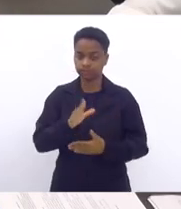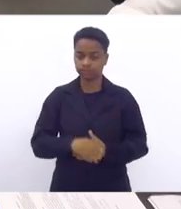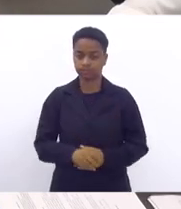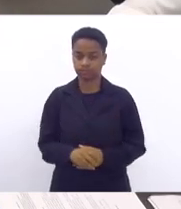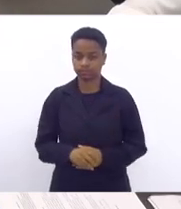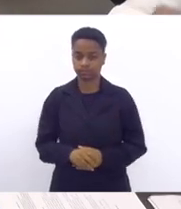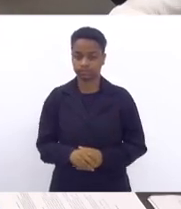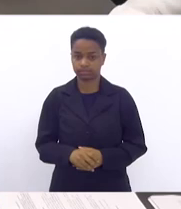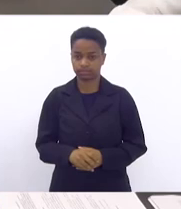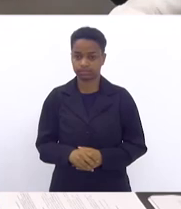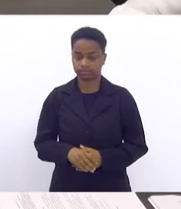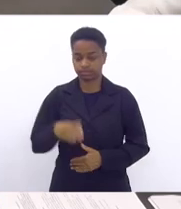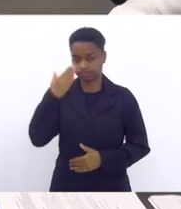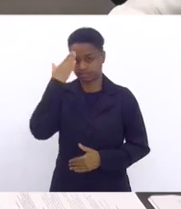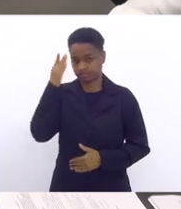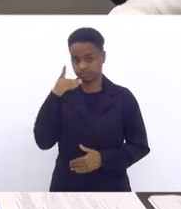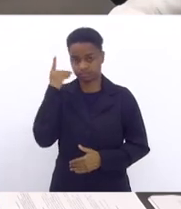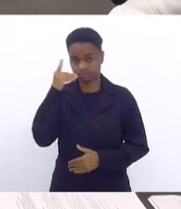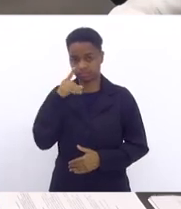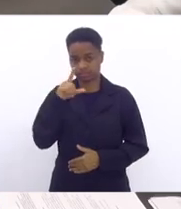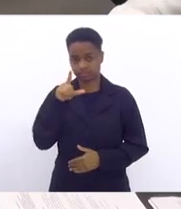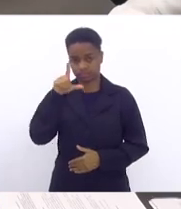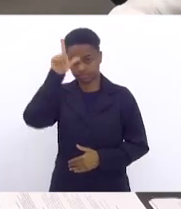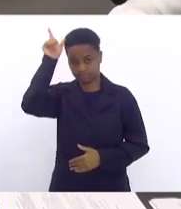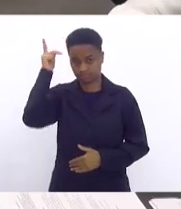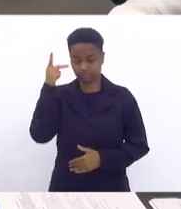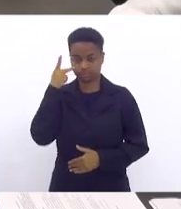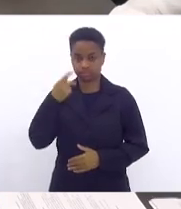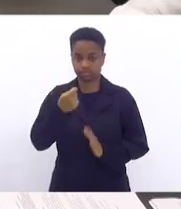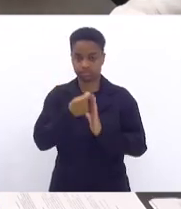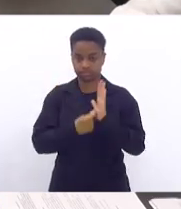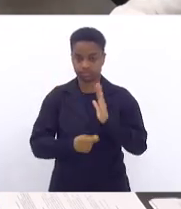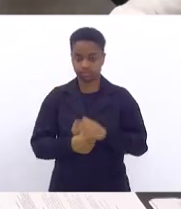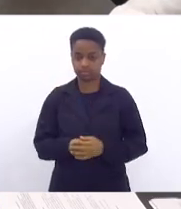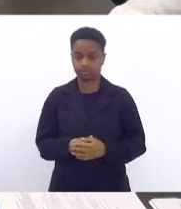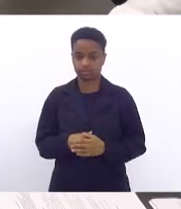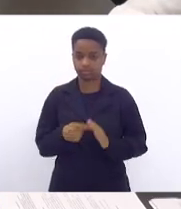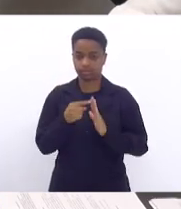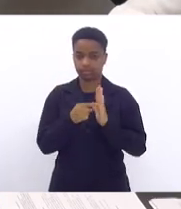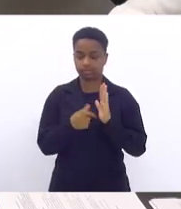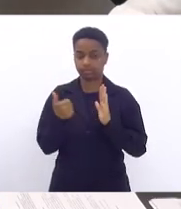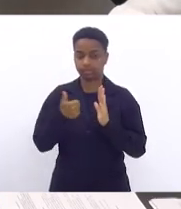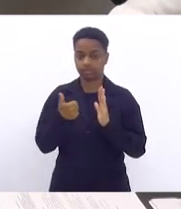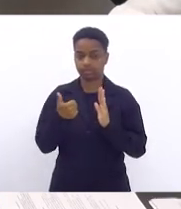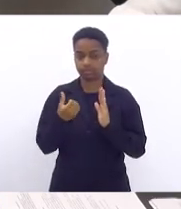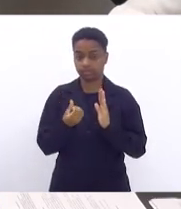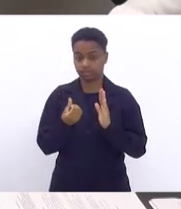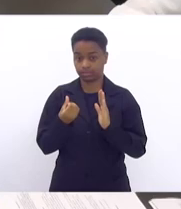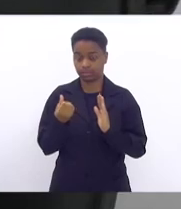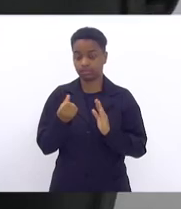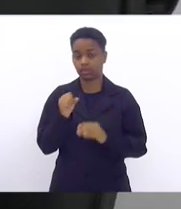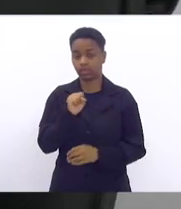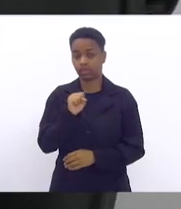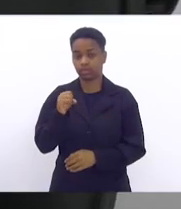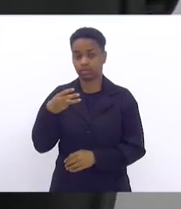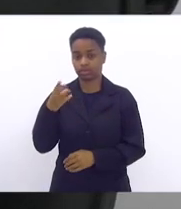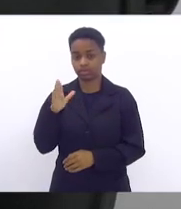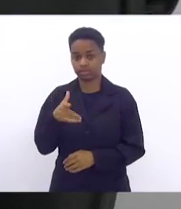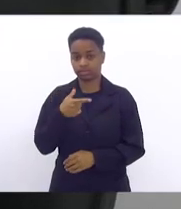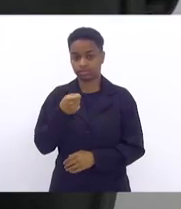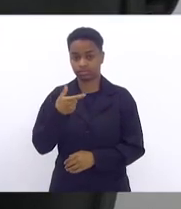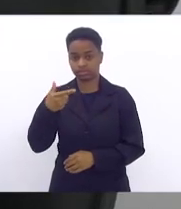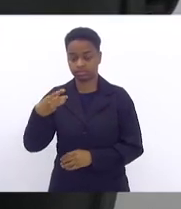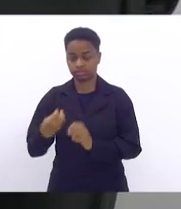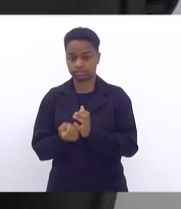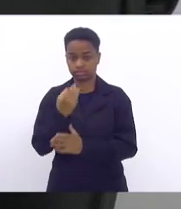aprovado. Obrigado, deputado Luiz Paulo, pela redação. 16 da pauta, 883/23, de autoria da deputada